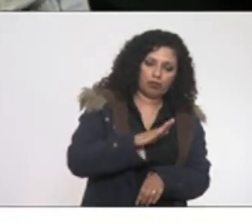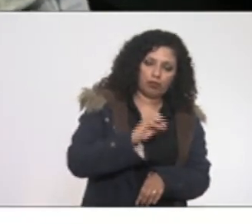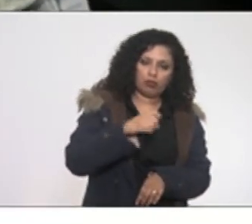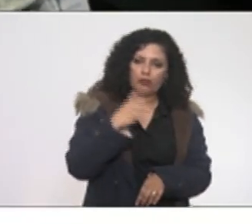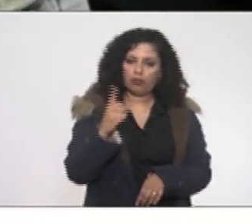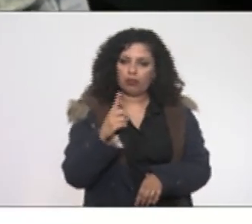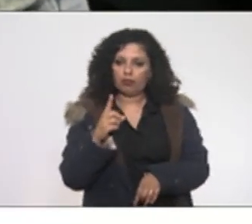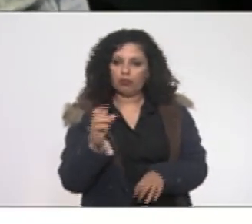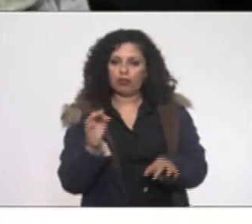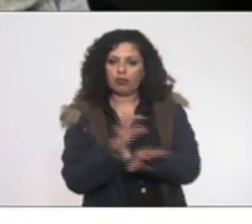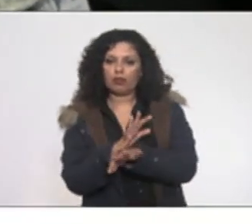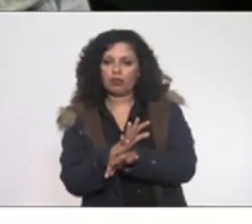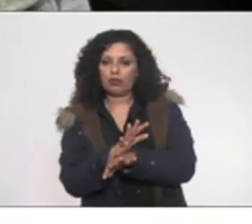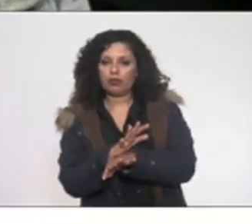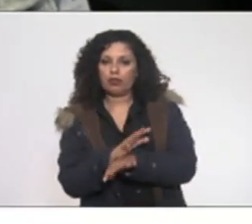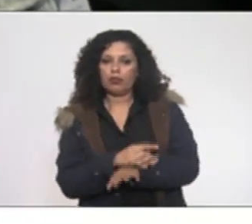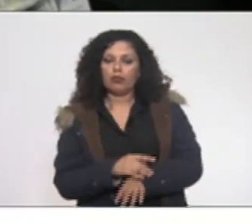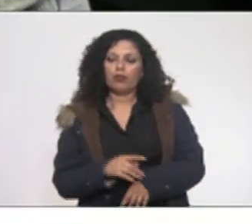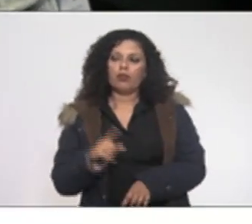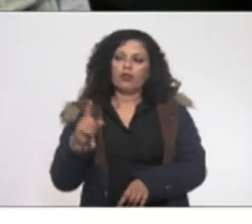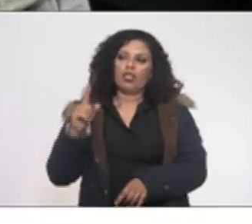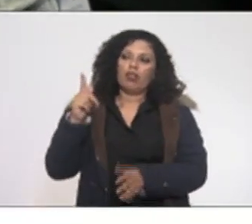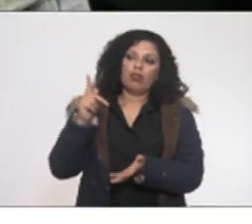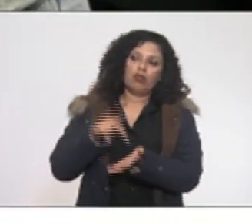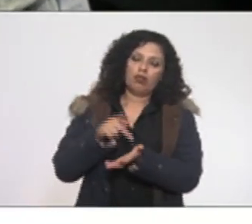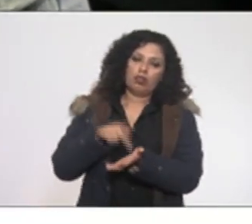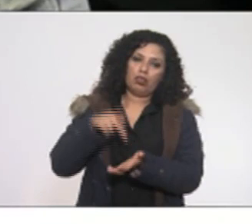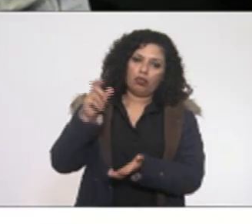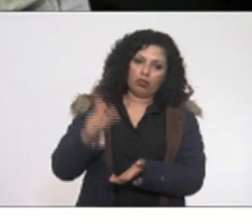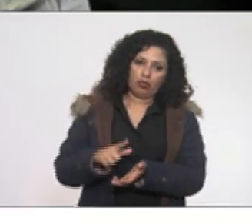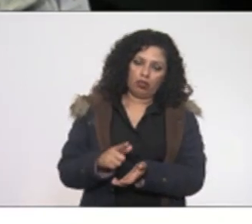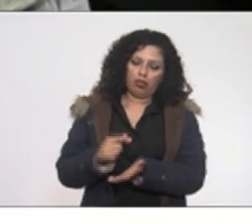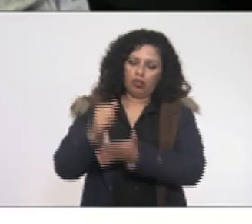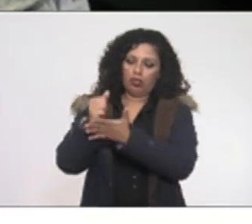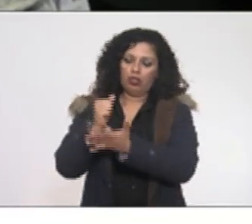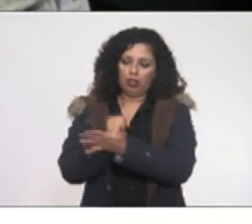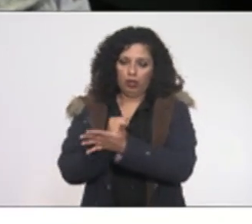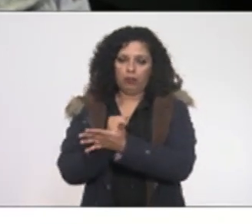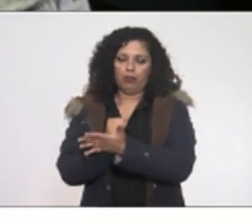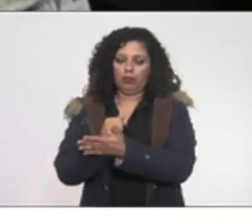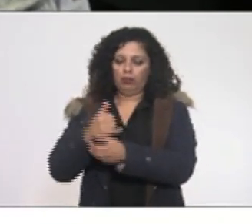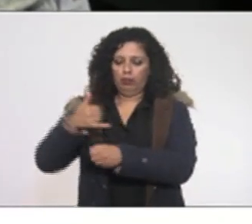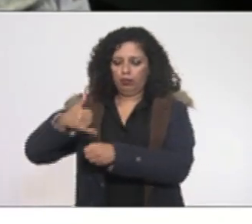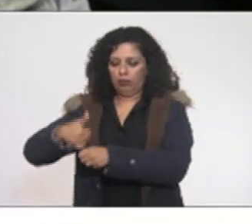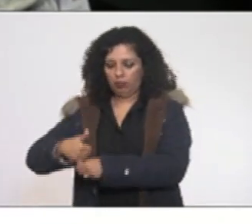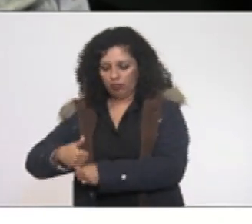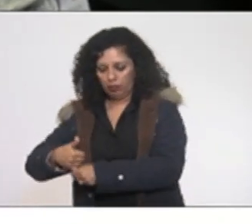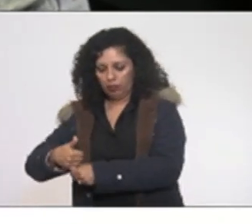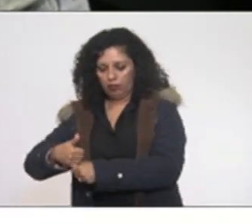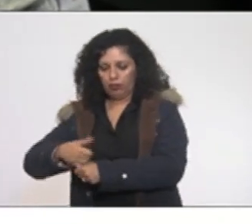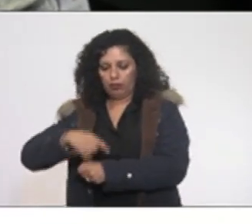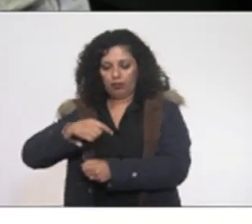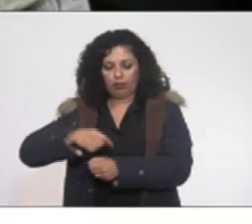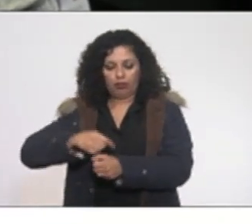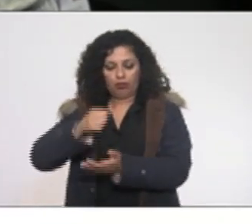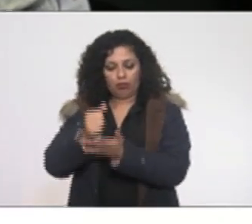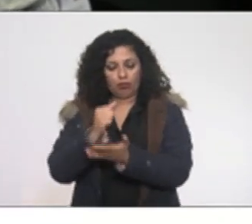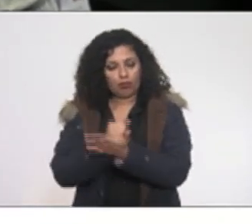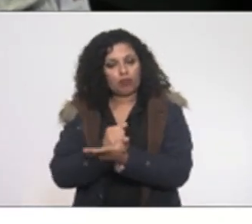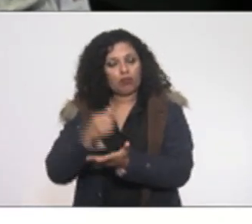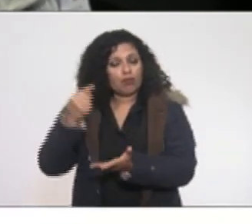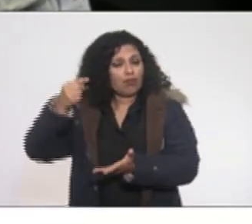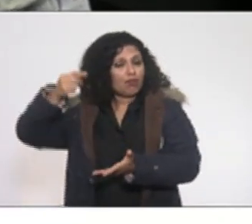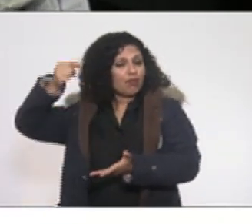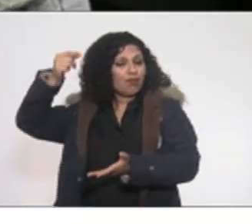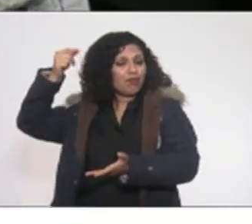verdade, o para São Paulo é um da Petrobras tem um contrato antigo da Petrobras com gás boliviano para São